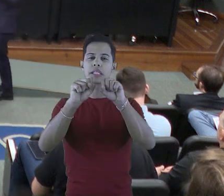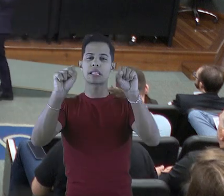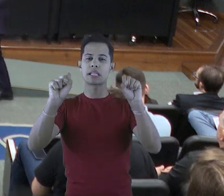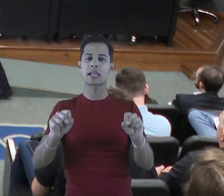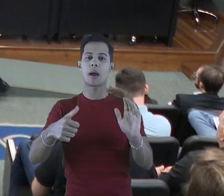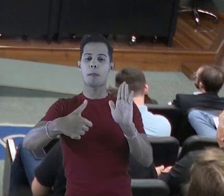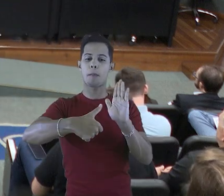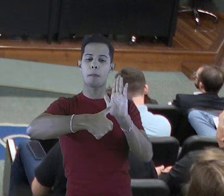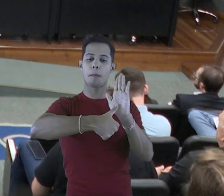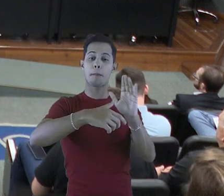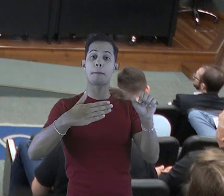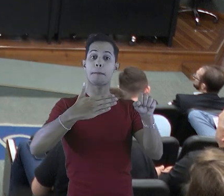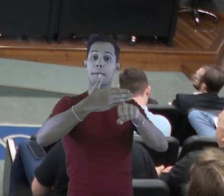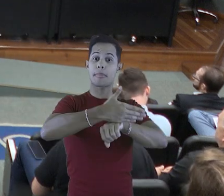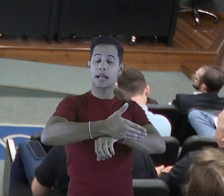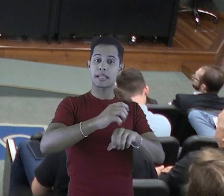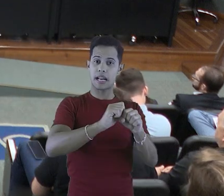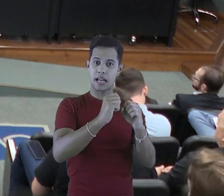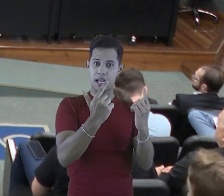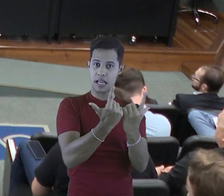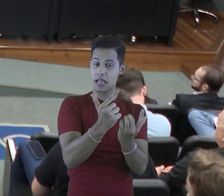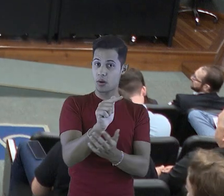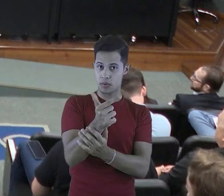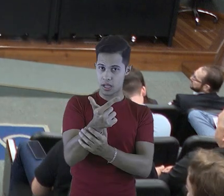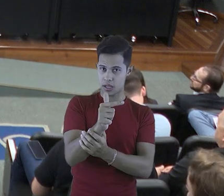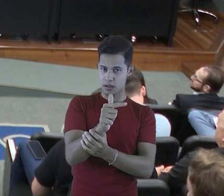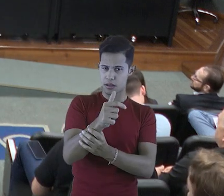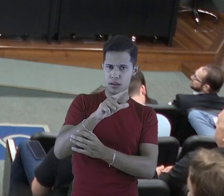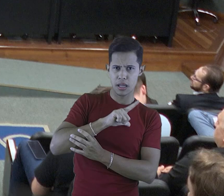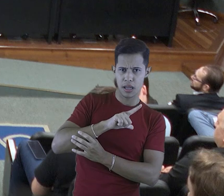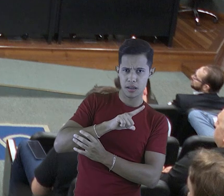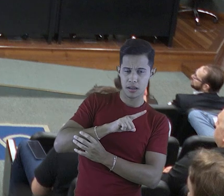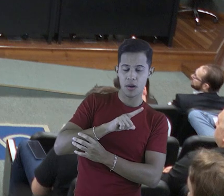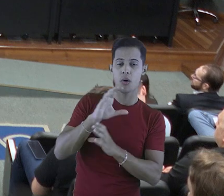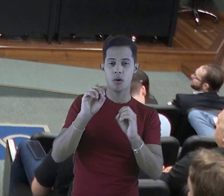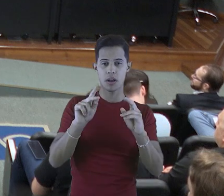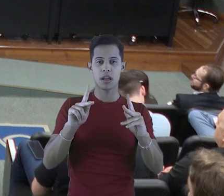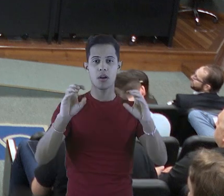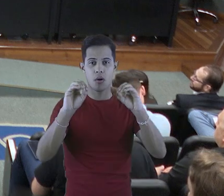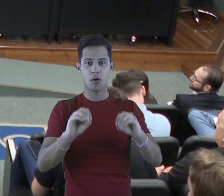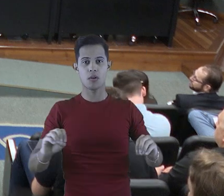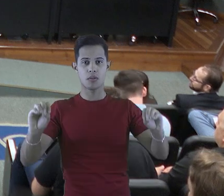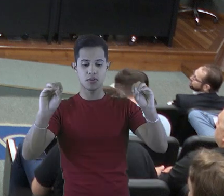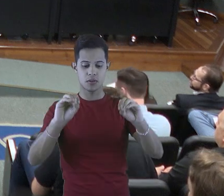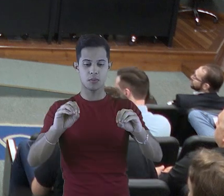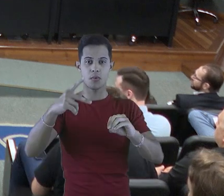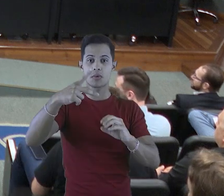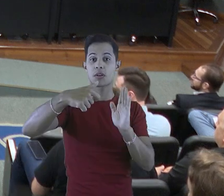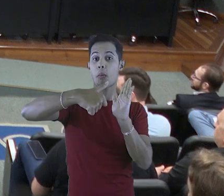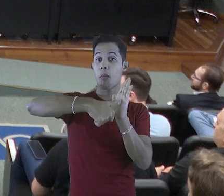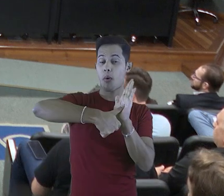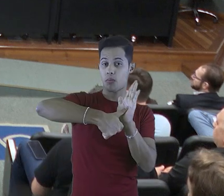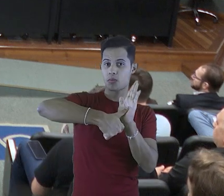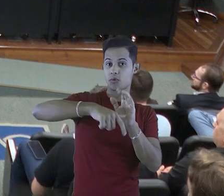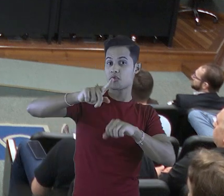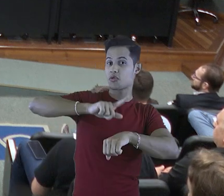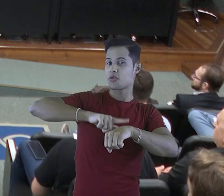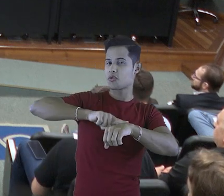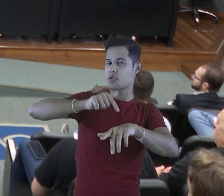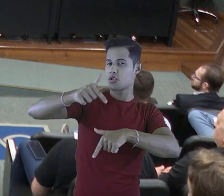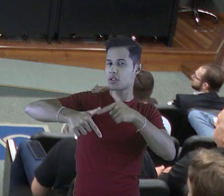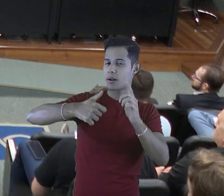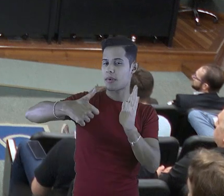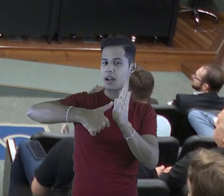biometria, por exemplo, para entrar na Assembleia. Vocês não têm? Tem? Ah, então ótimo. O teu ponto biométrico. O teu ponto